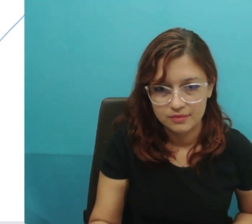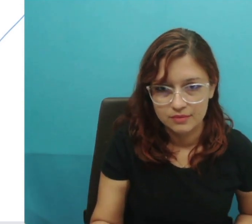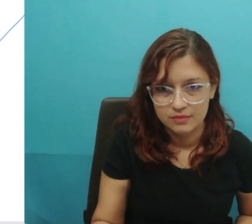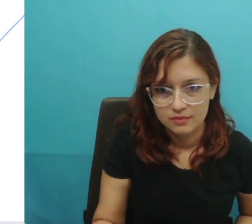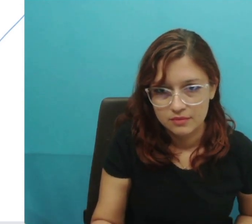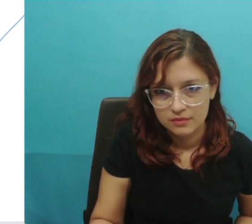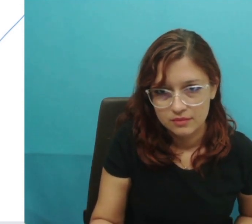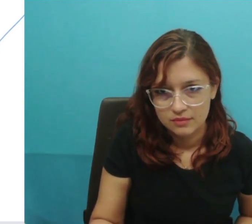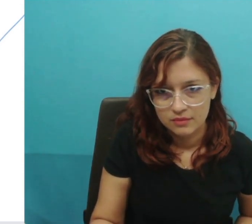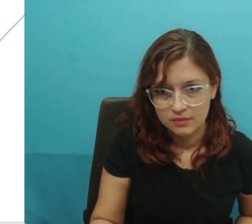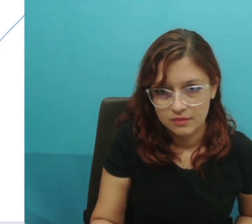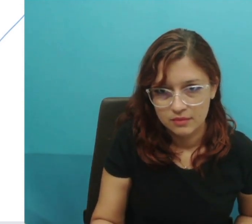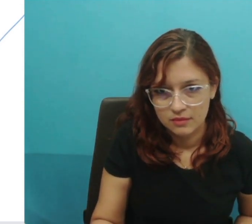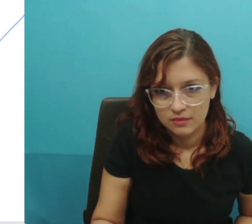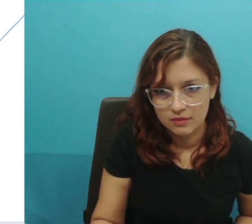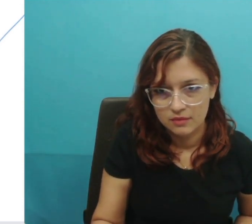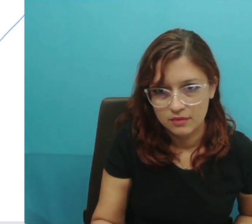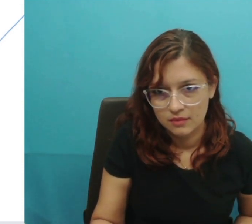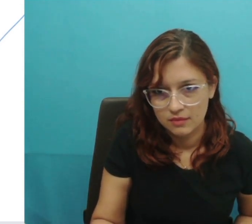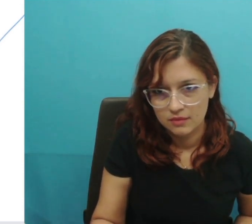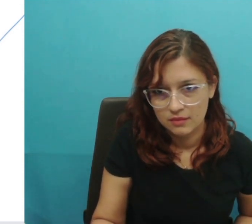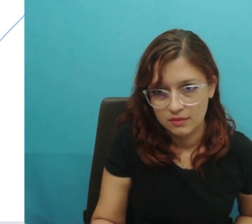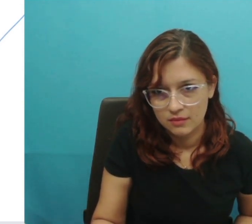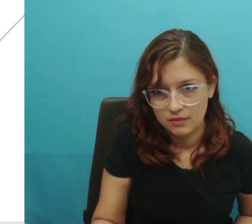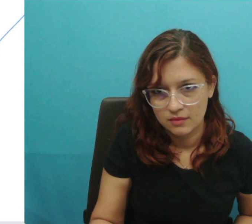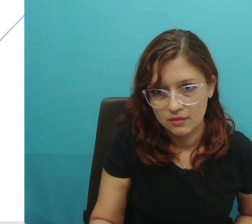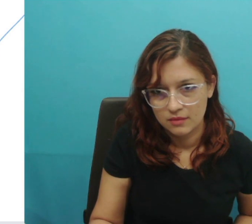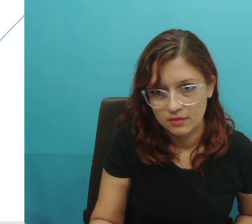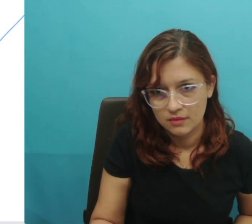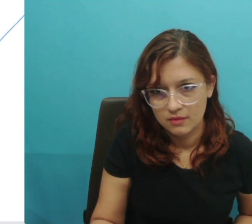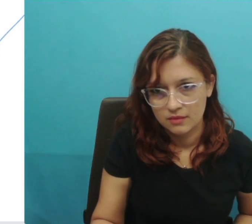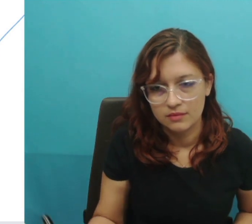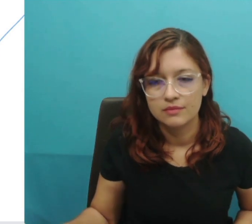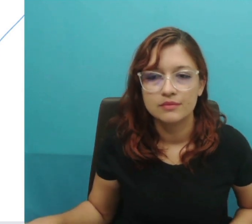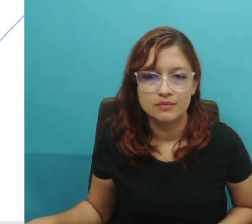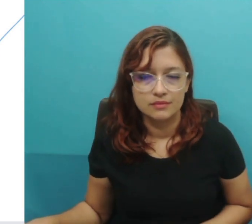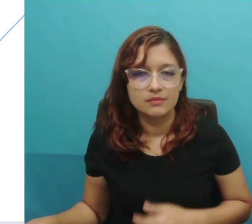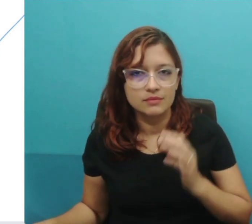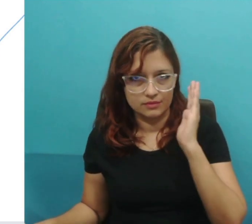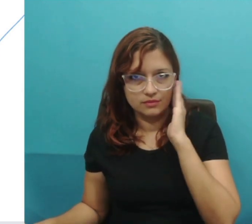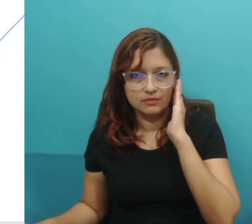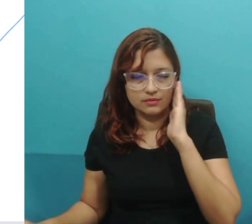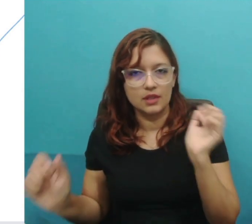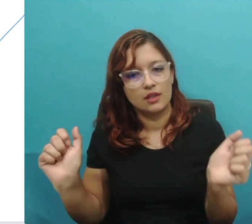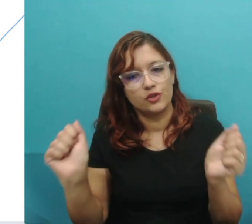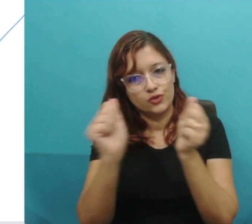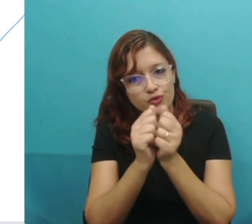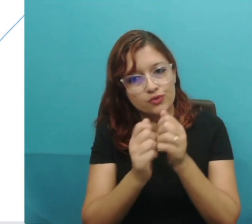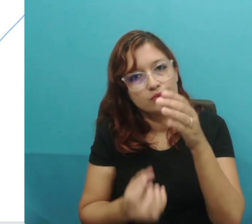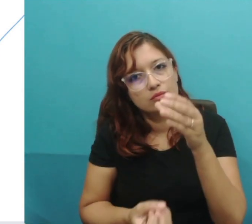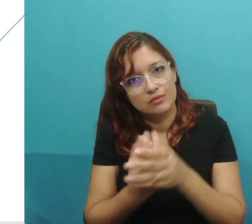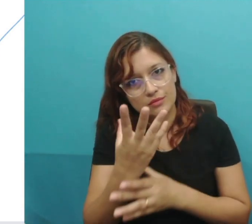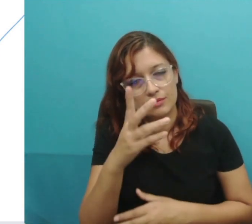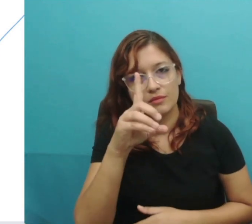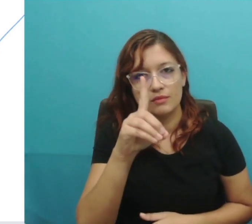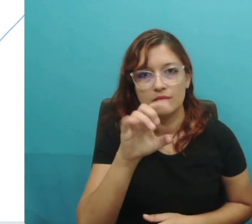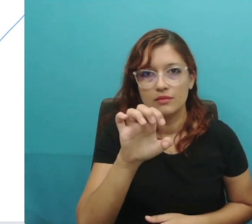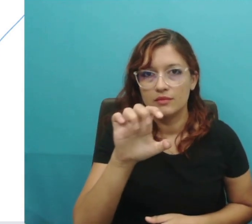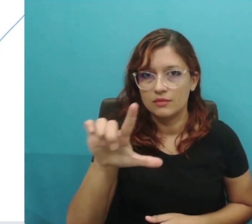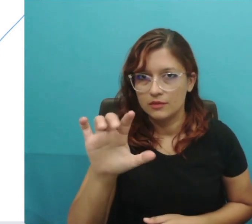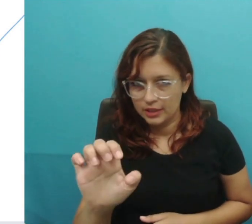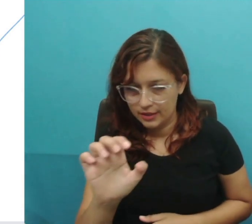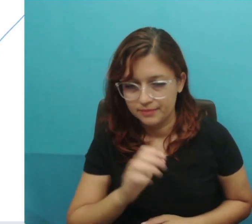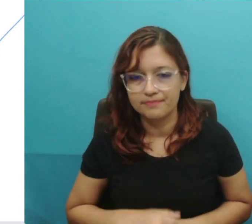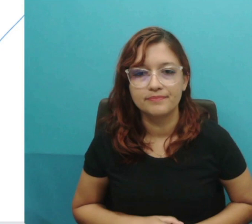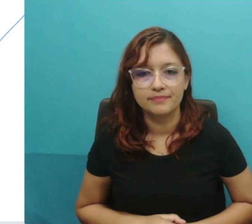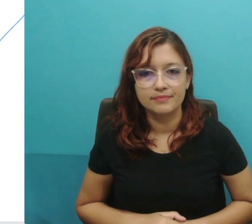Então, quando eu falo dele, que é a junção da preposição de mais o pronome ele,